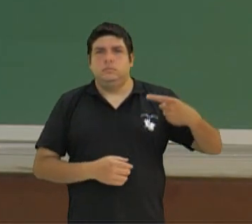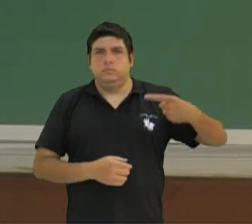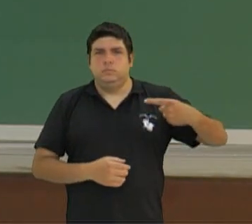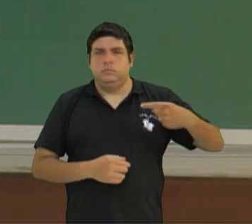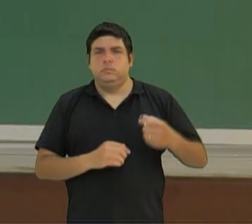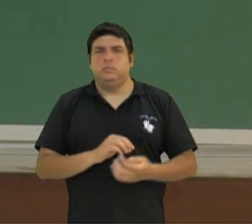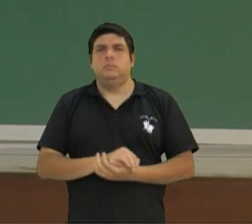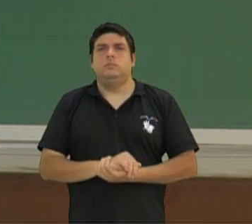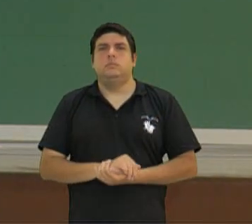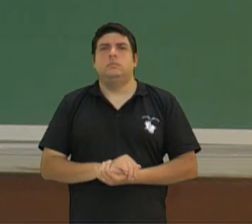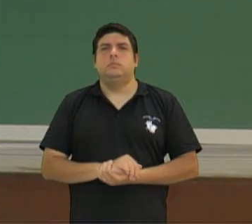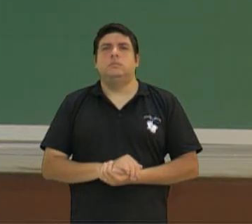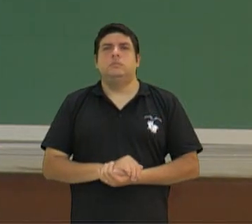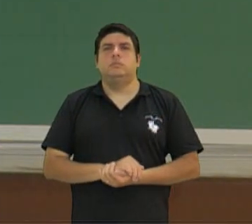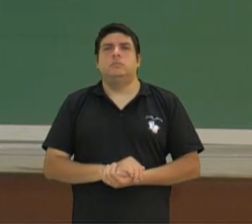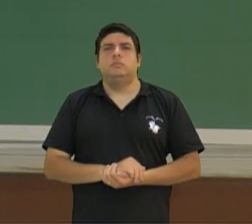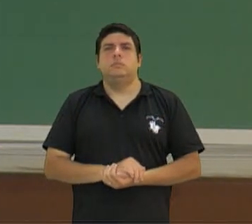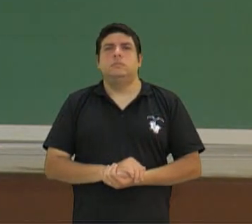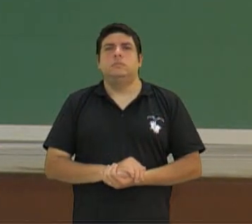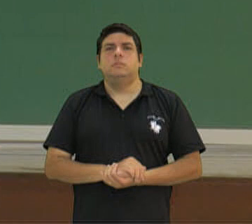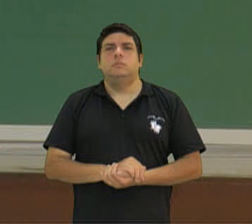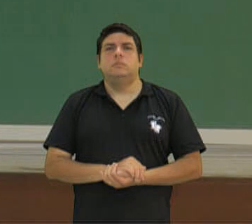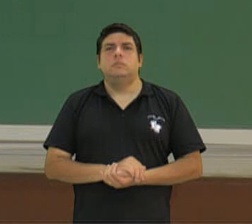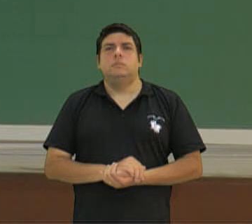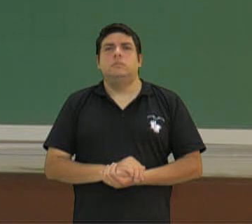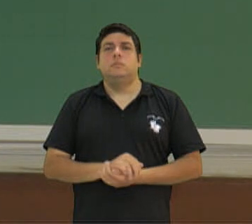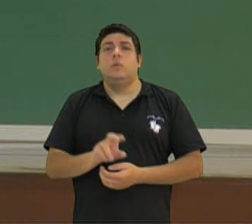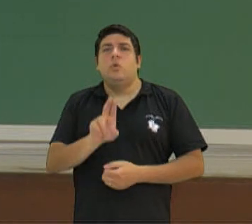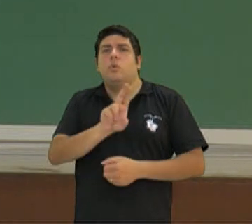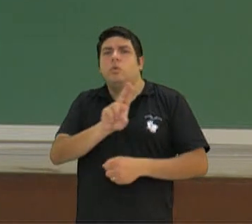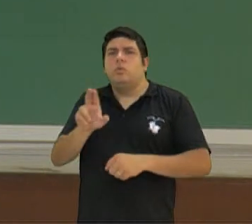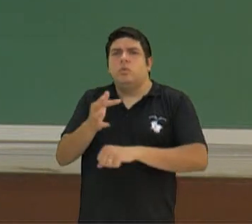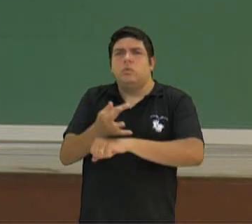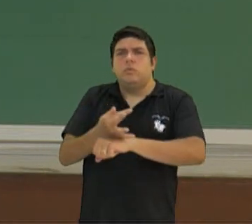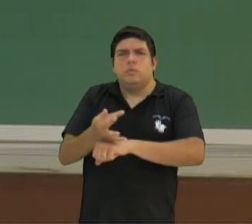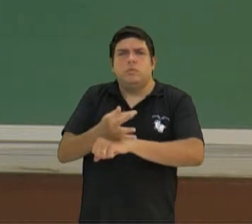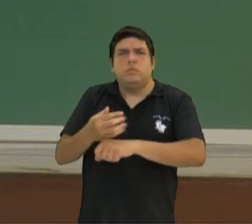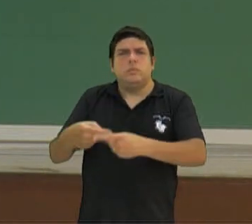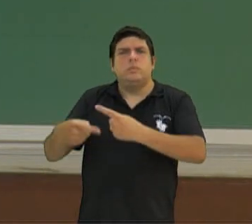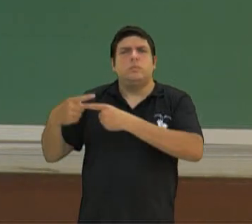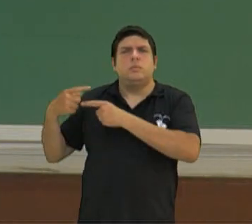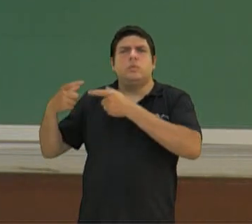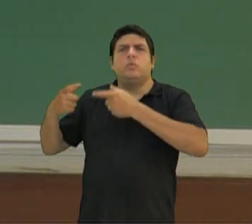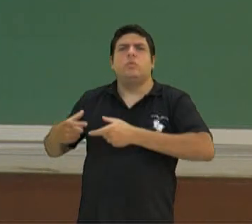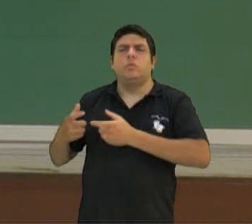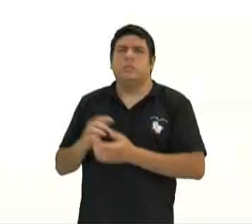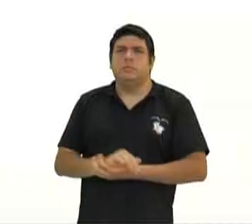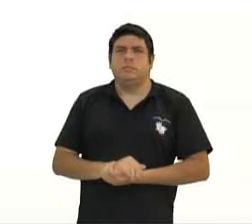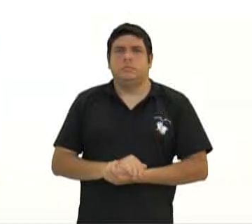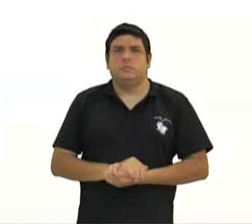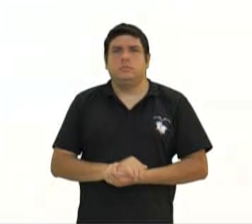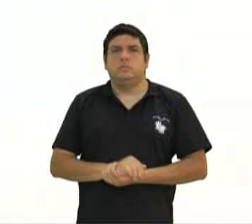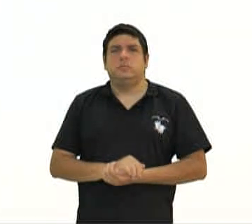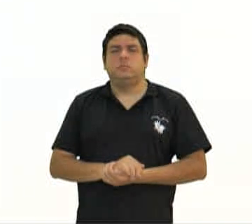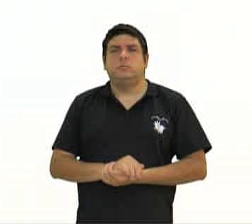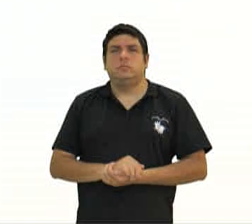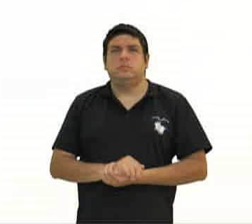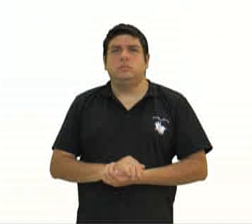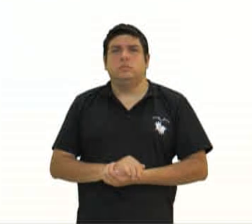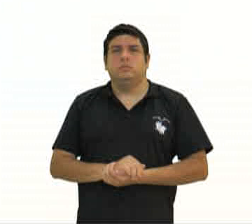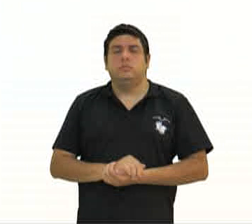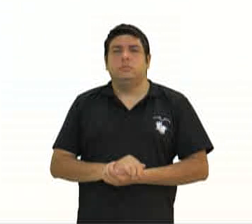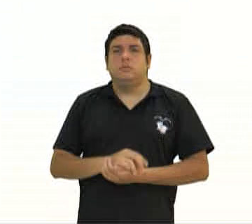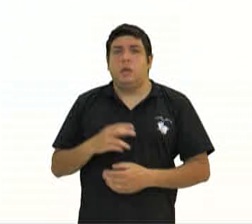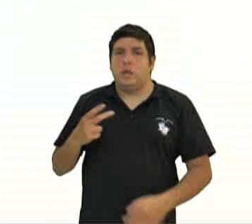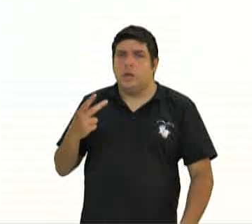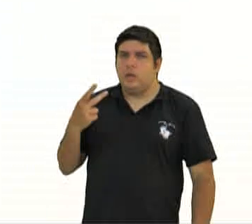Where did the holiday's name come from? Da onde que veio o nome do feriado? It came from a saint's name. Ele veio